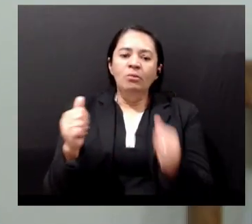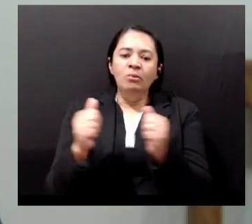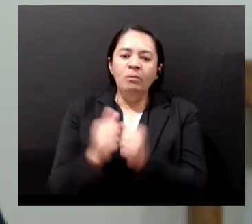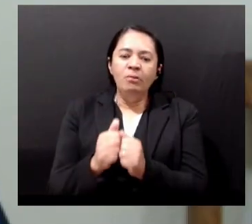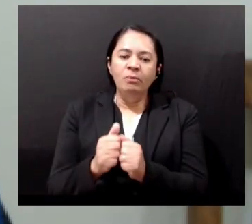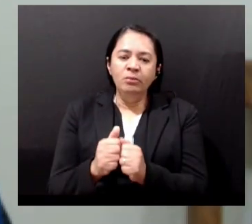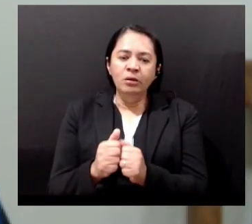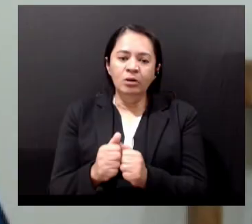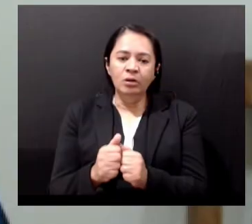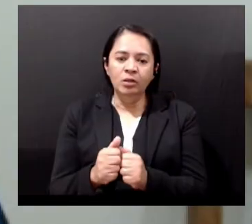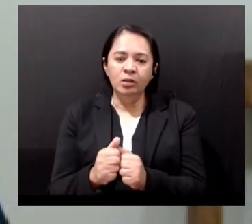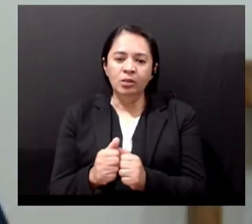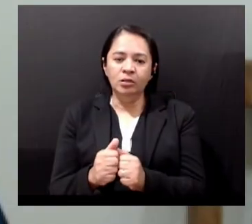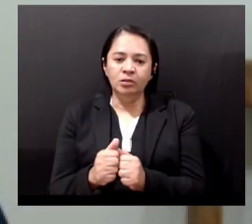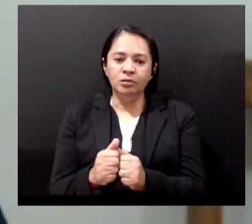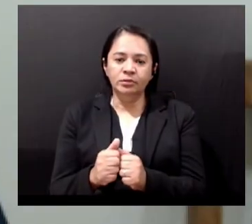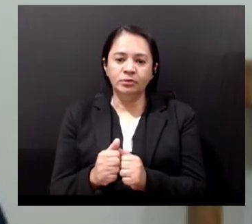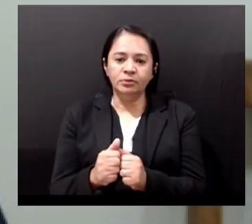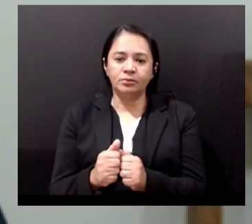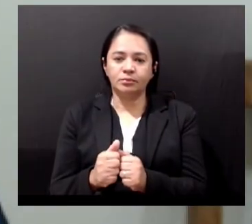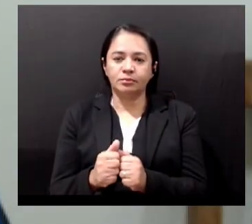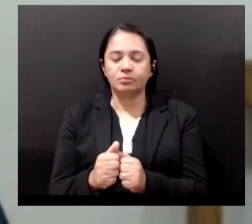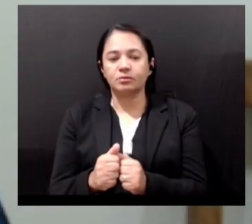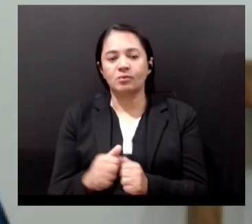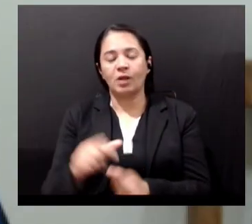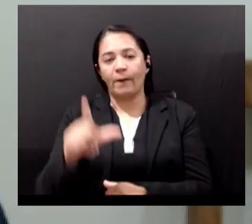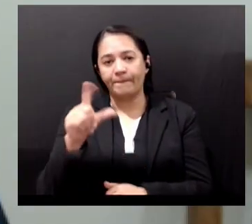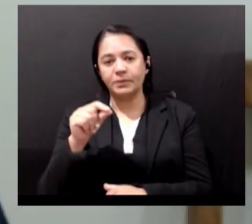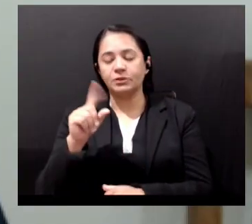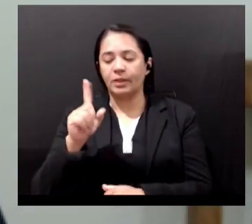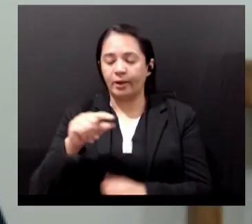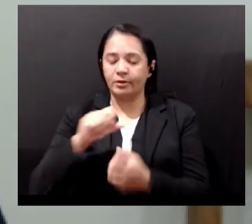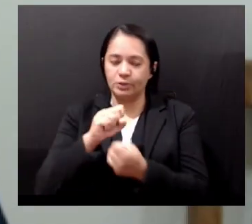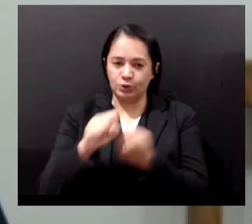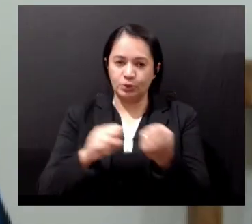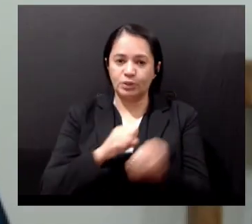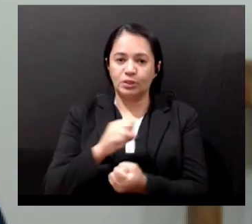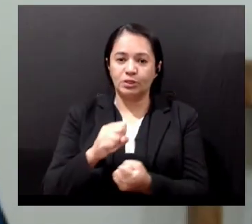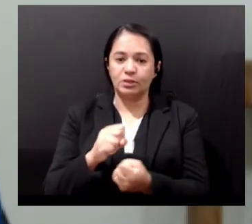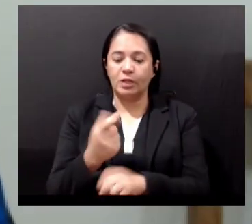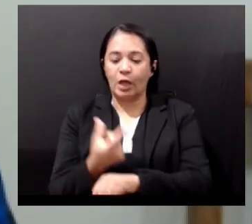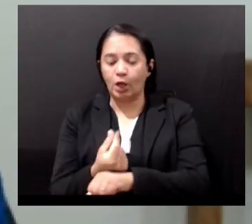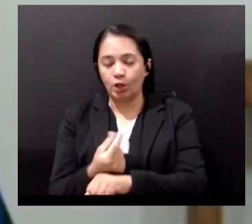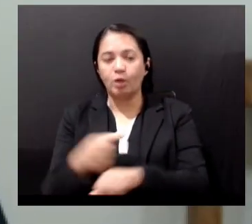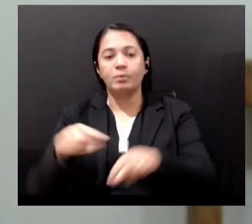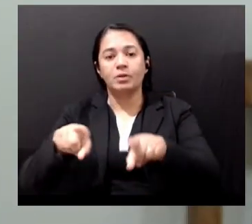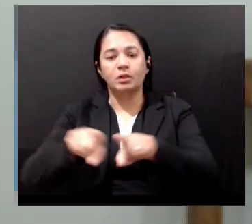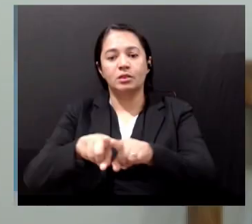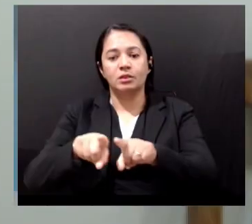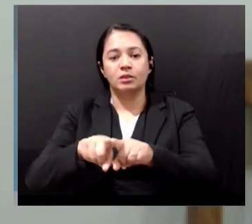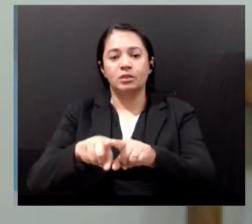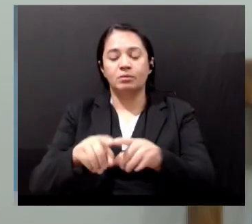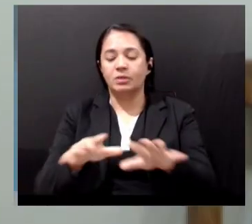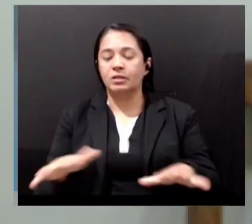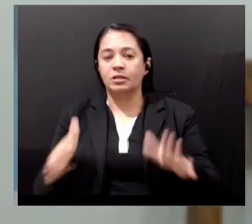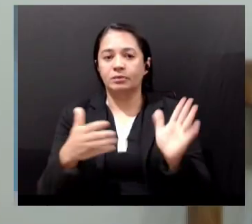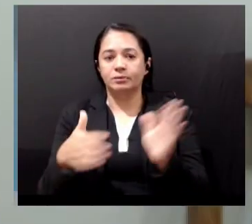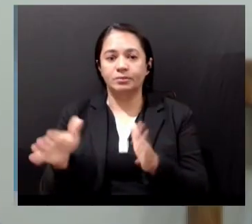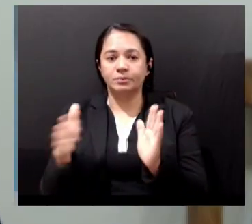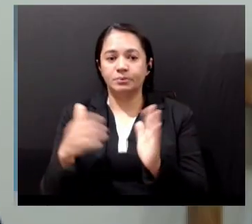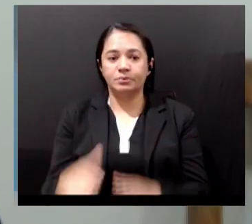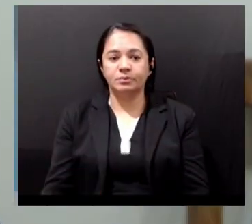envolvida, ainda vai ser uma opção sustentável, tanto economicamente quanto em termos